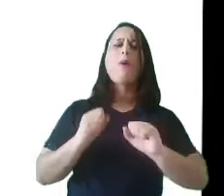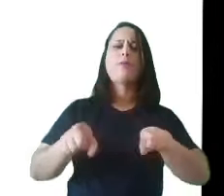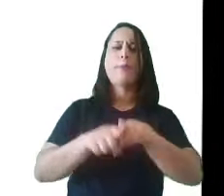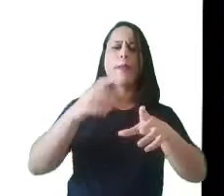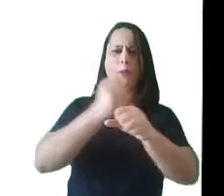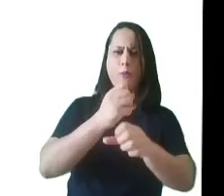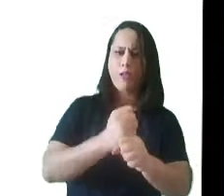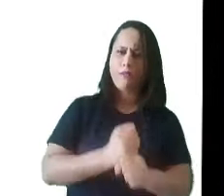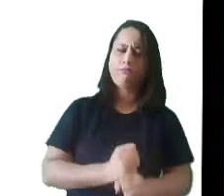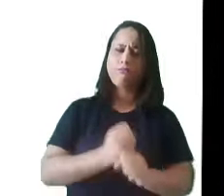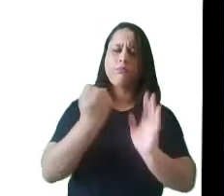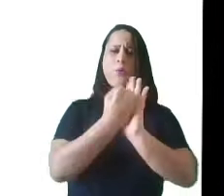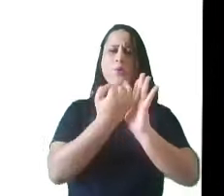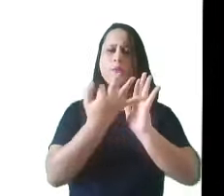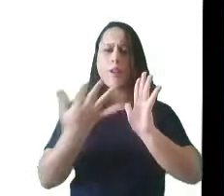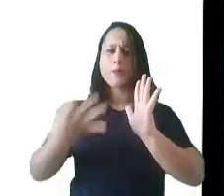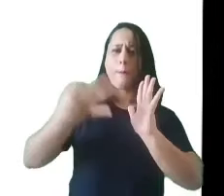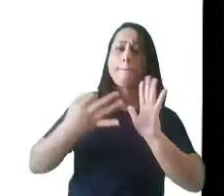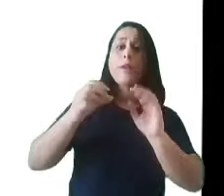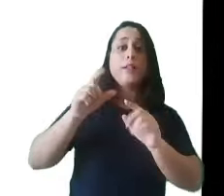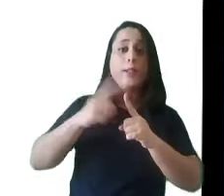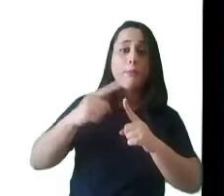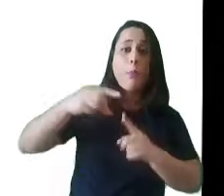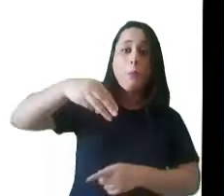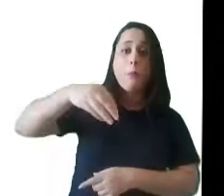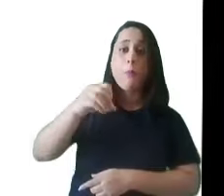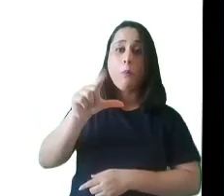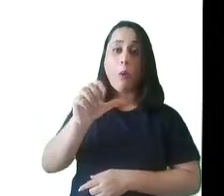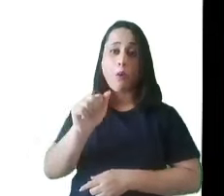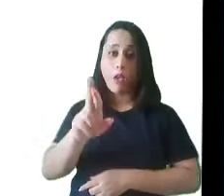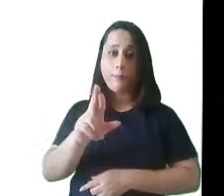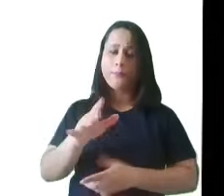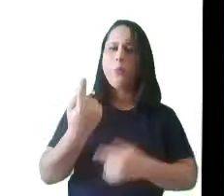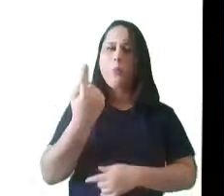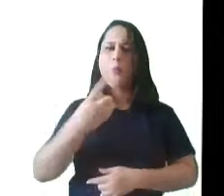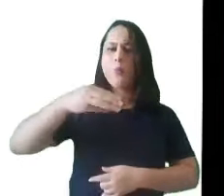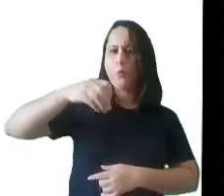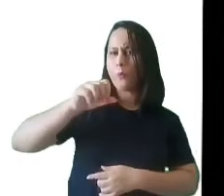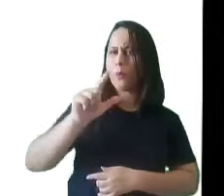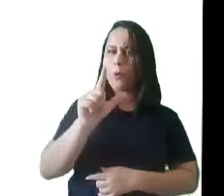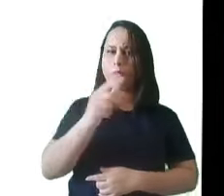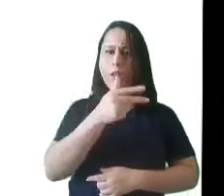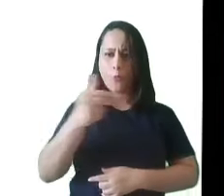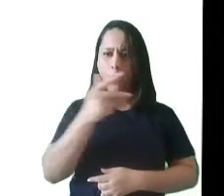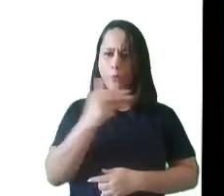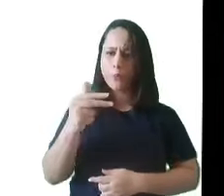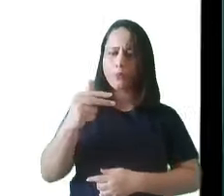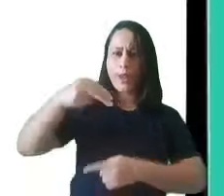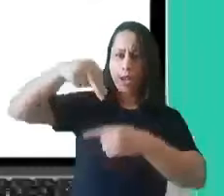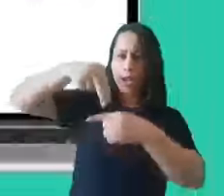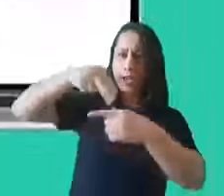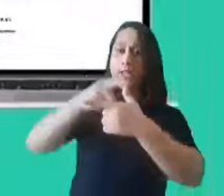volume igual a 0,4 litro. Calculando, eu tenho uma concentração de 75